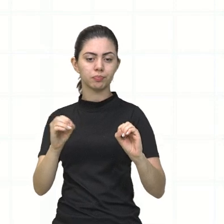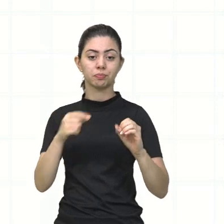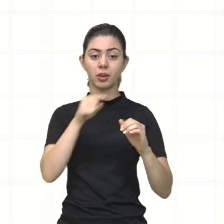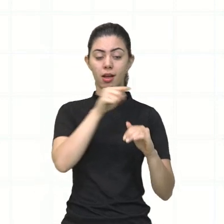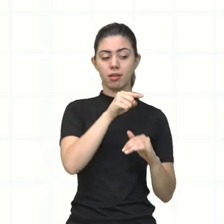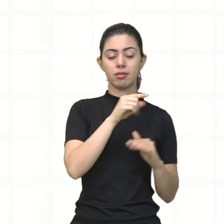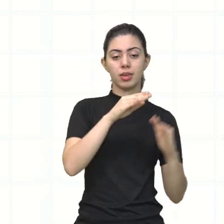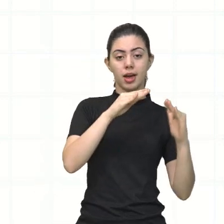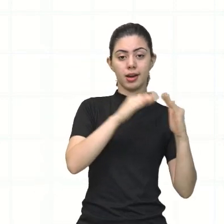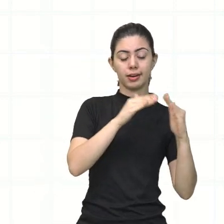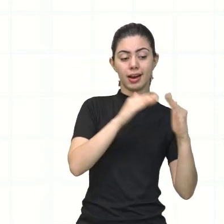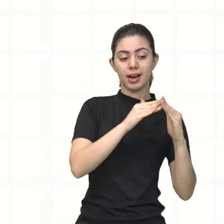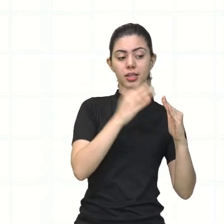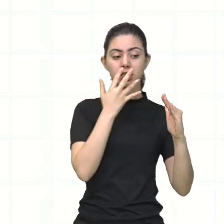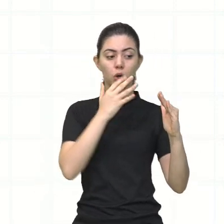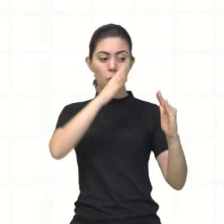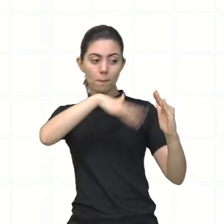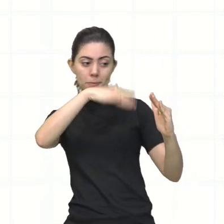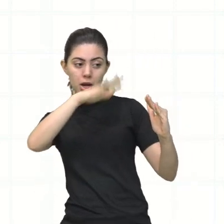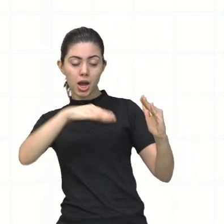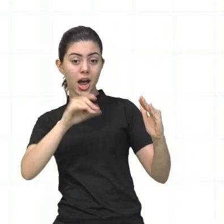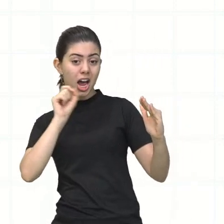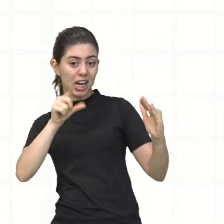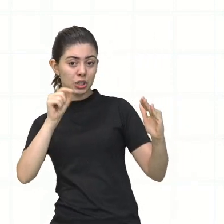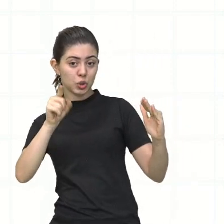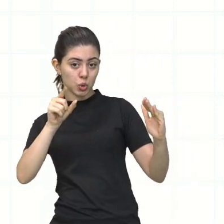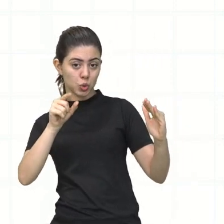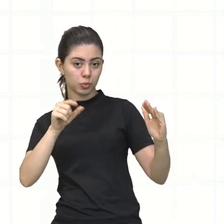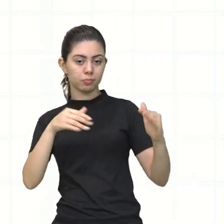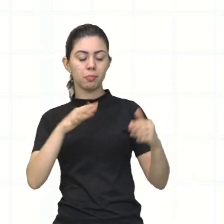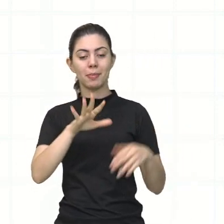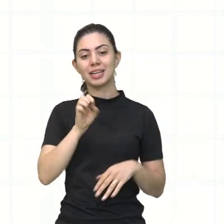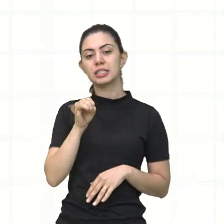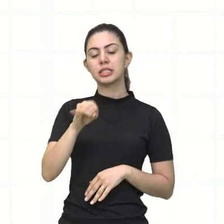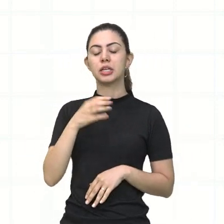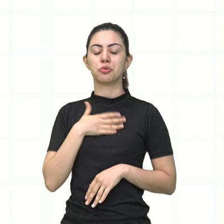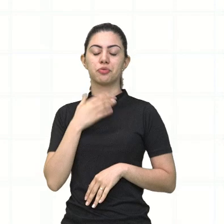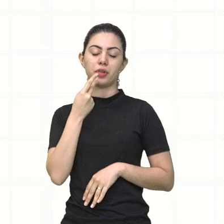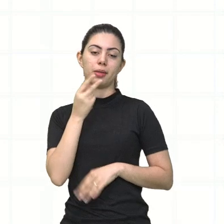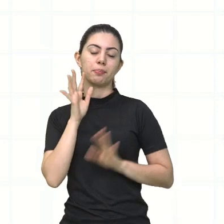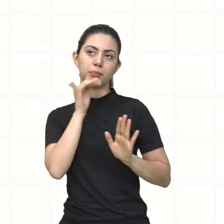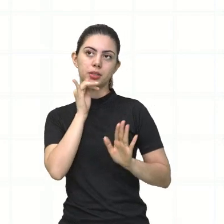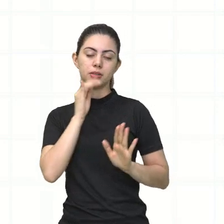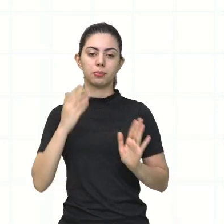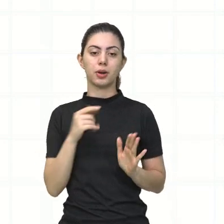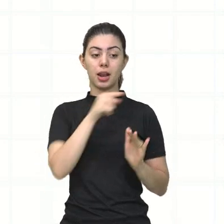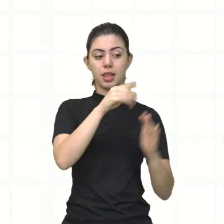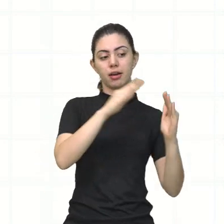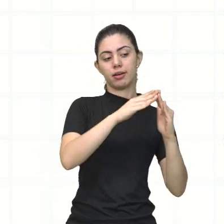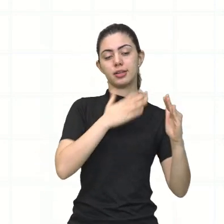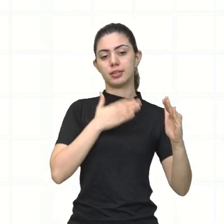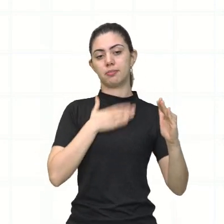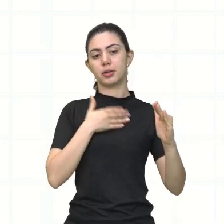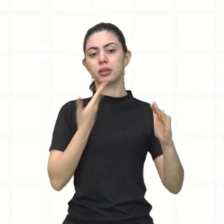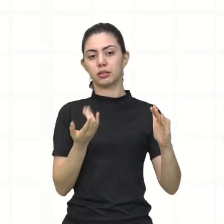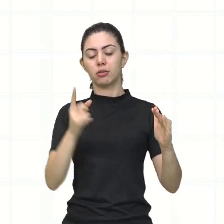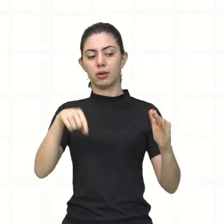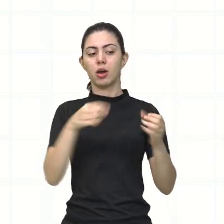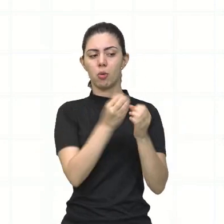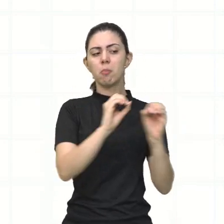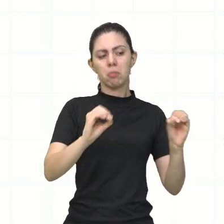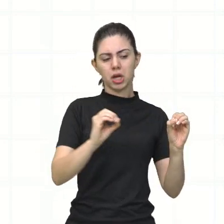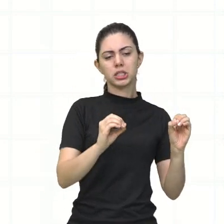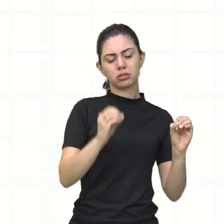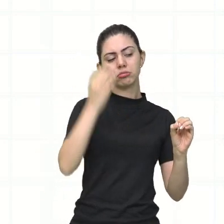de azul. A gente tem esse verbo. Se eu digo a casa é minha, eu tenho uma oração que faz sentido